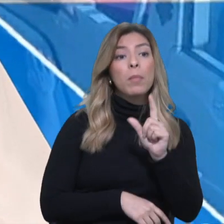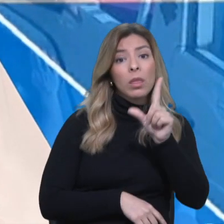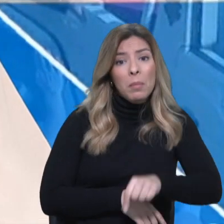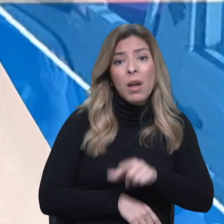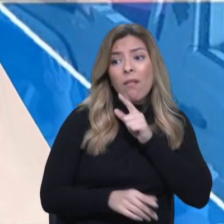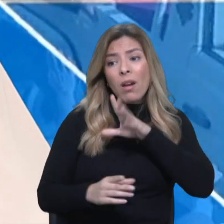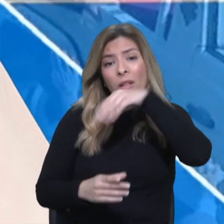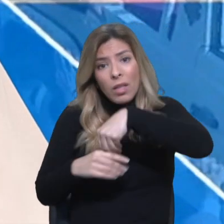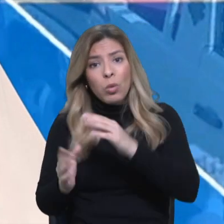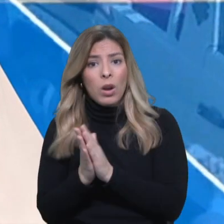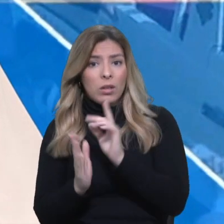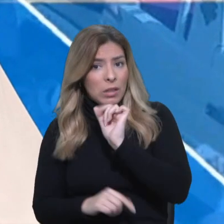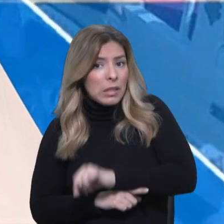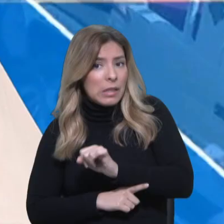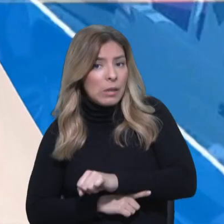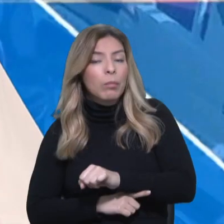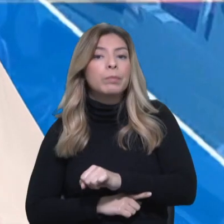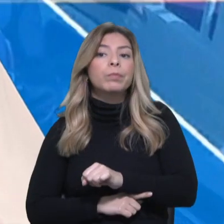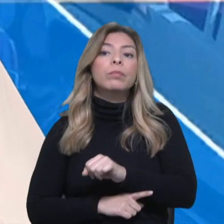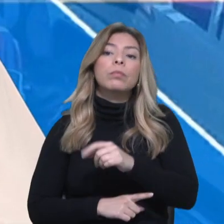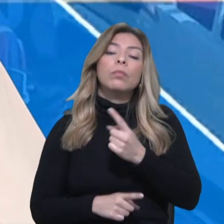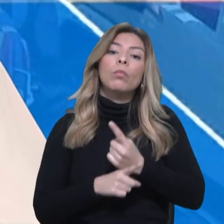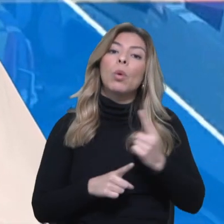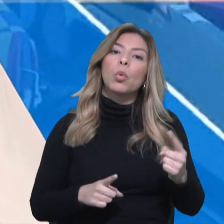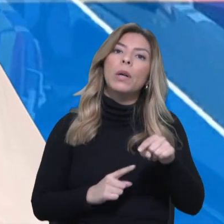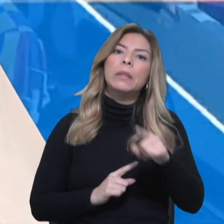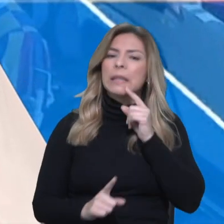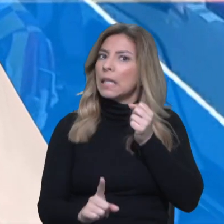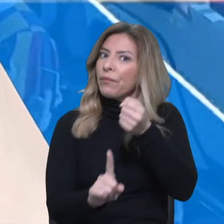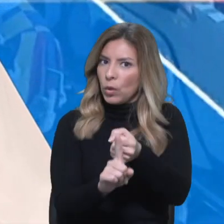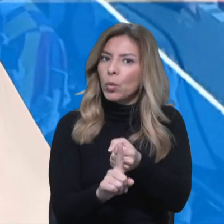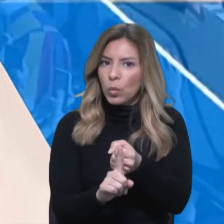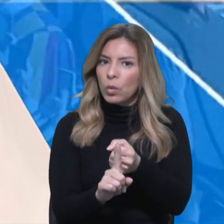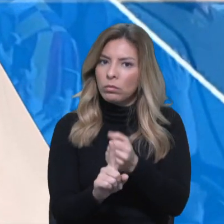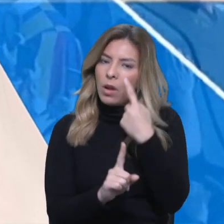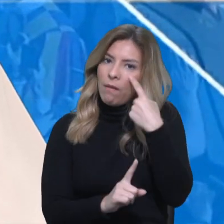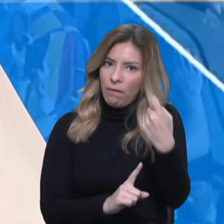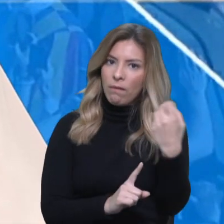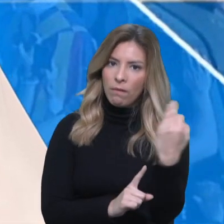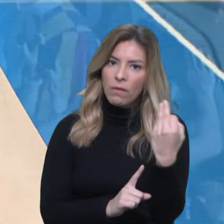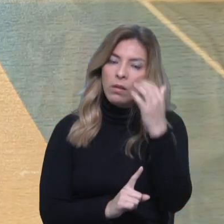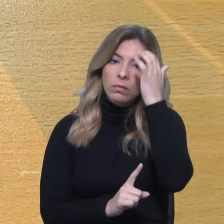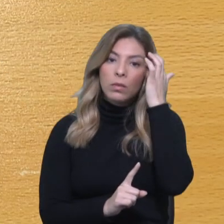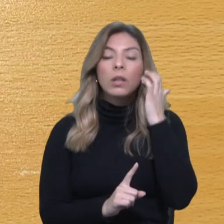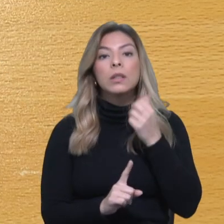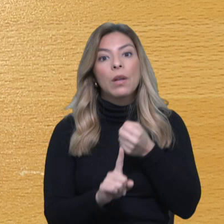E, portanto, a vida consagrada é realmente um desafio que faz à sociedade